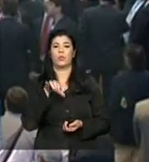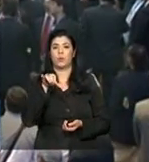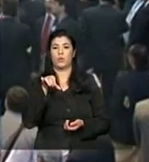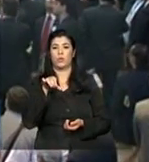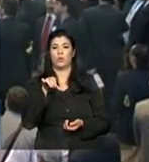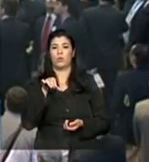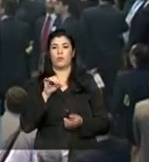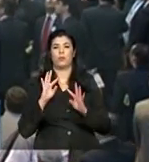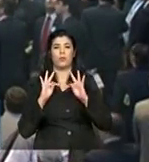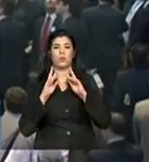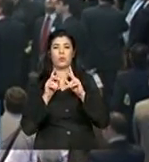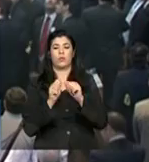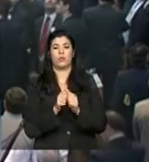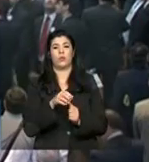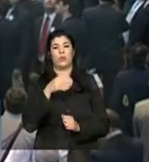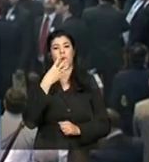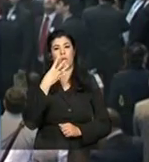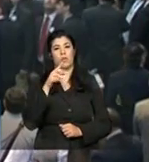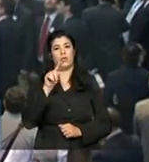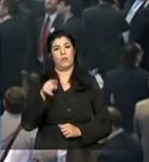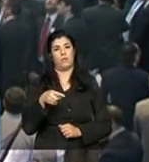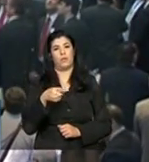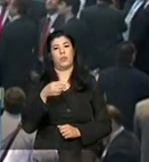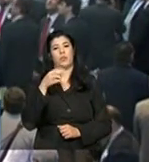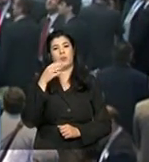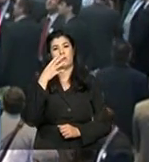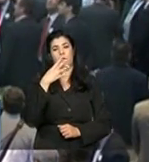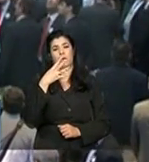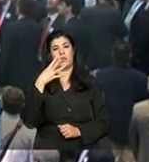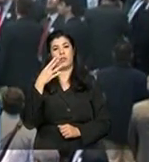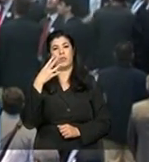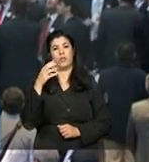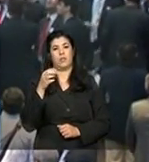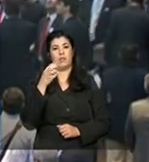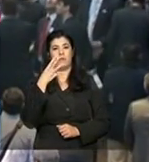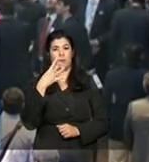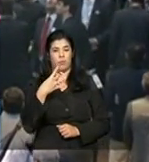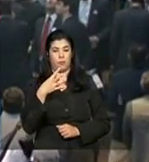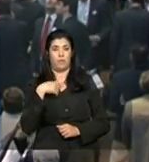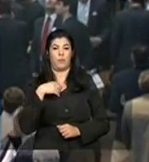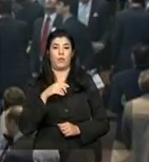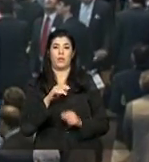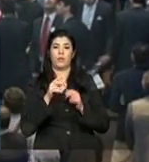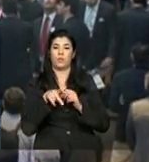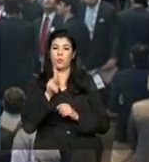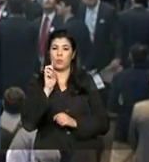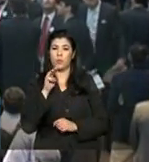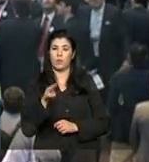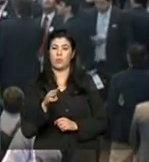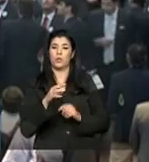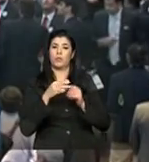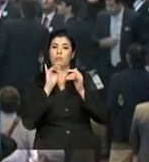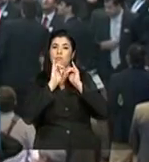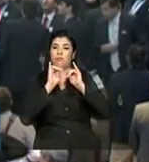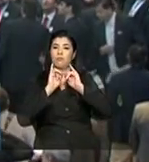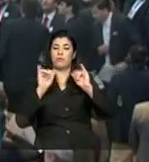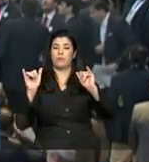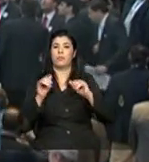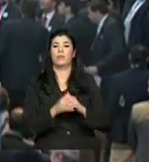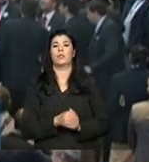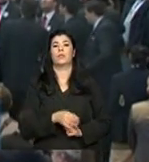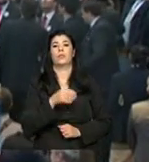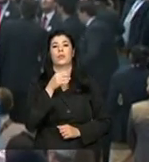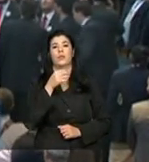totalizam 4.634 quilômetros de linhas de transmissão, com investimento inicialmente previsto em